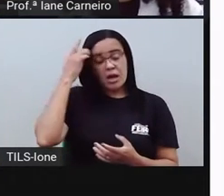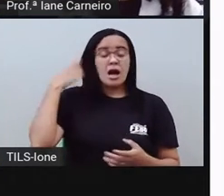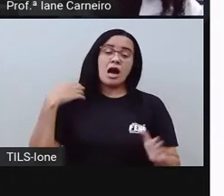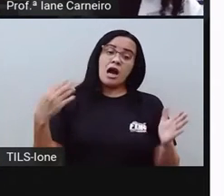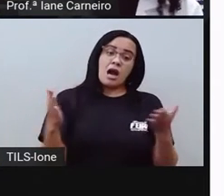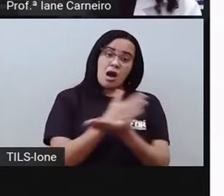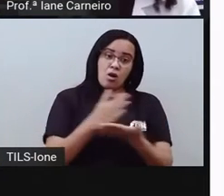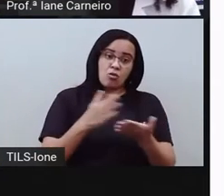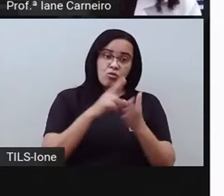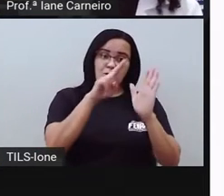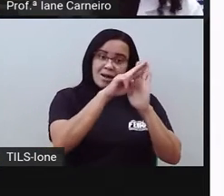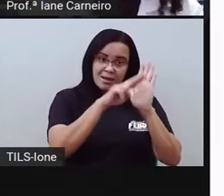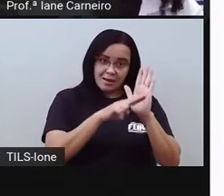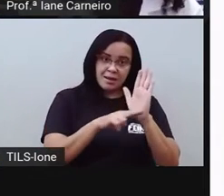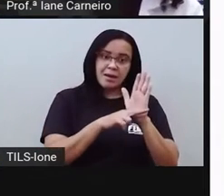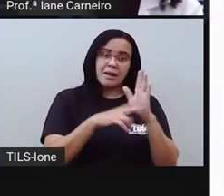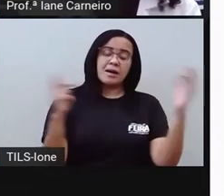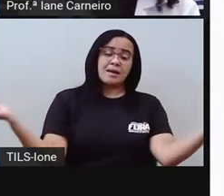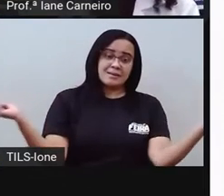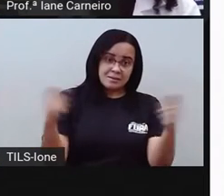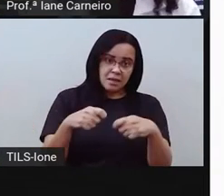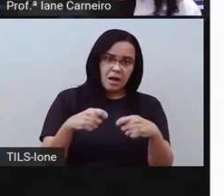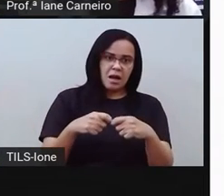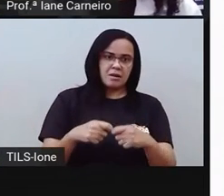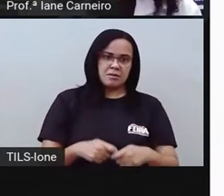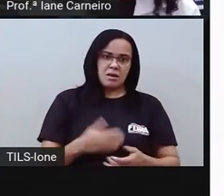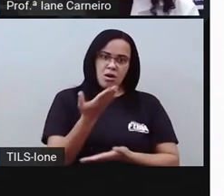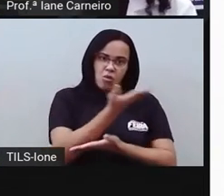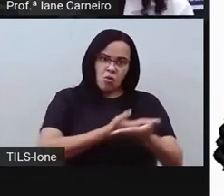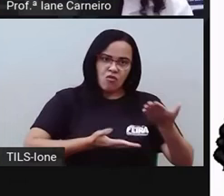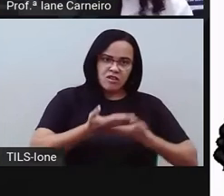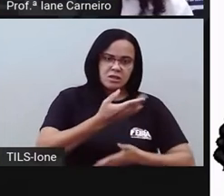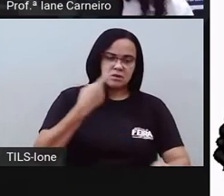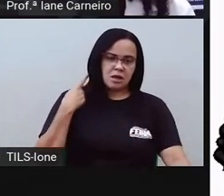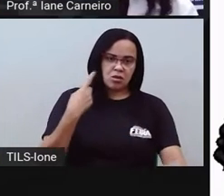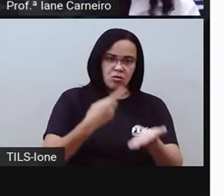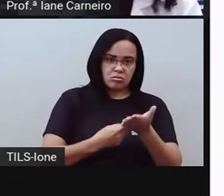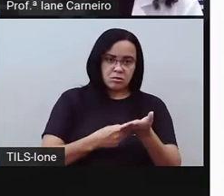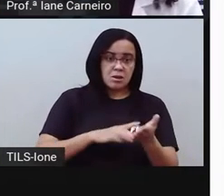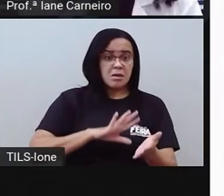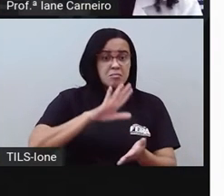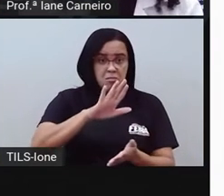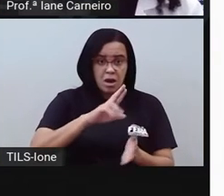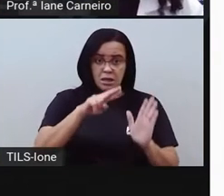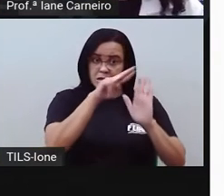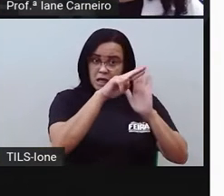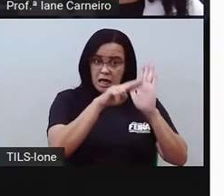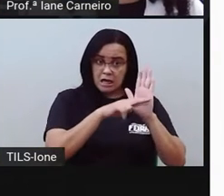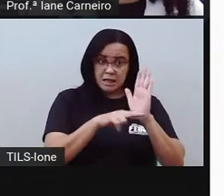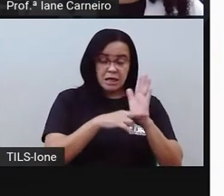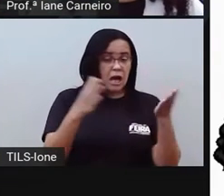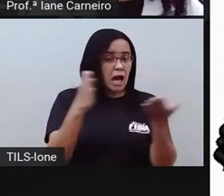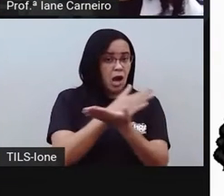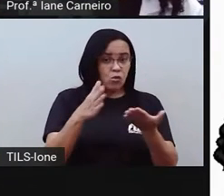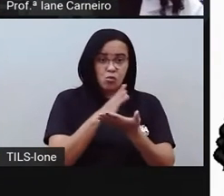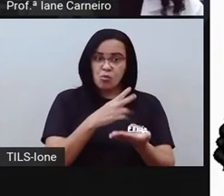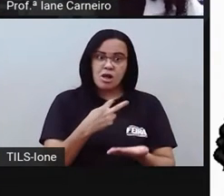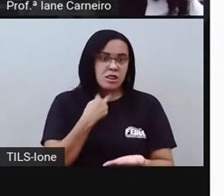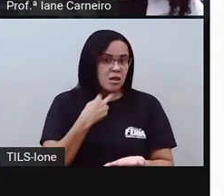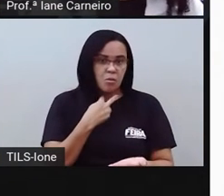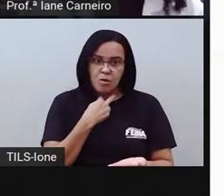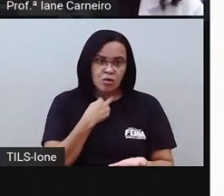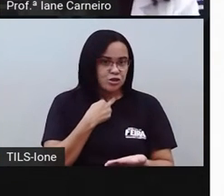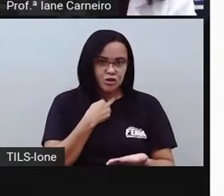regras, né, a convivência começa a ficar bem complicada. E aí, o que são essas regras, né? Como a gente